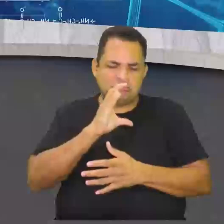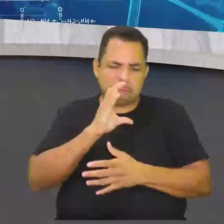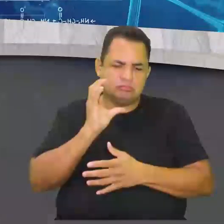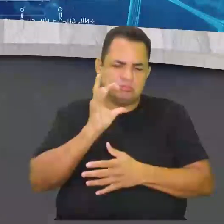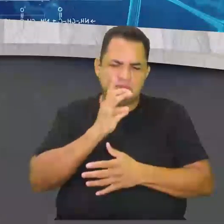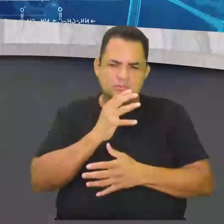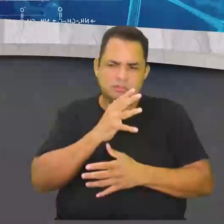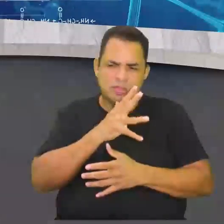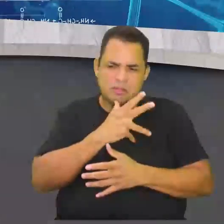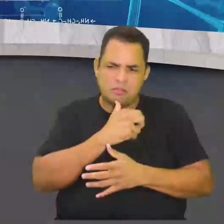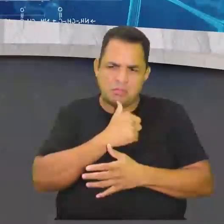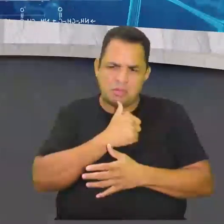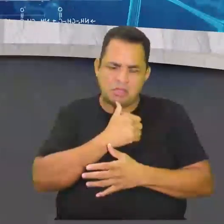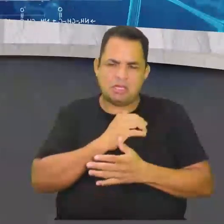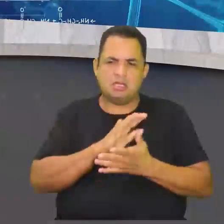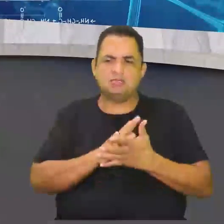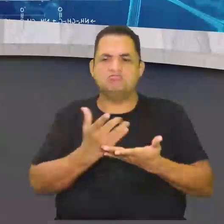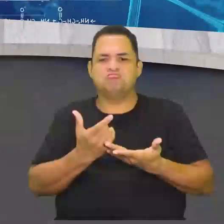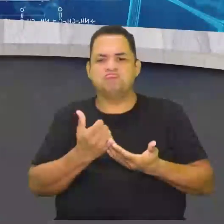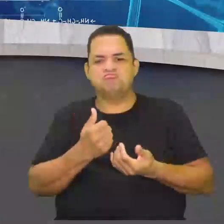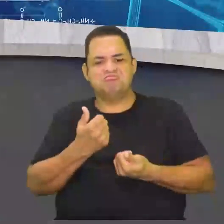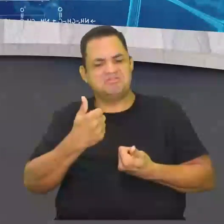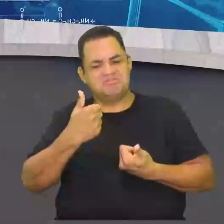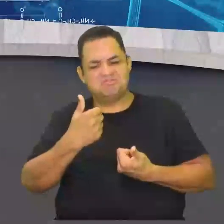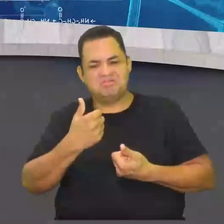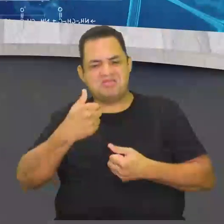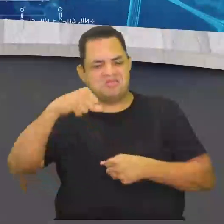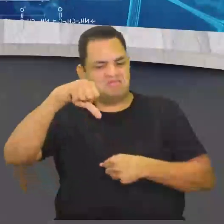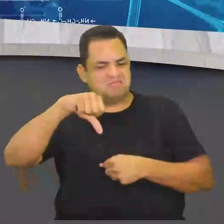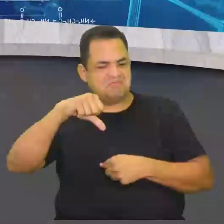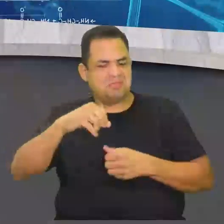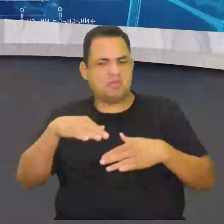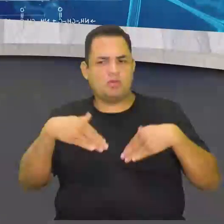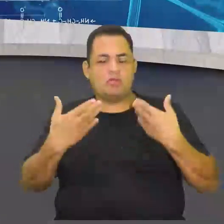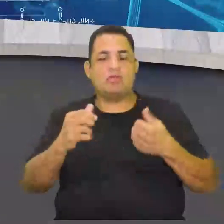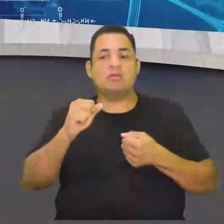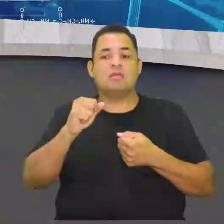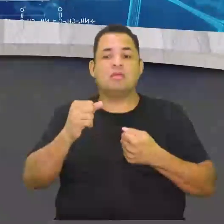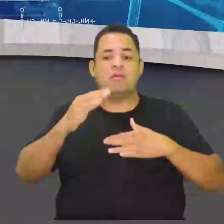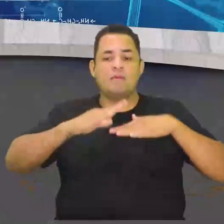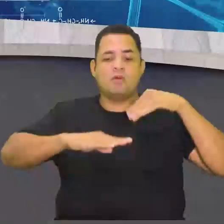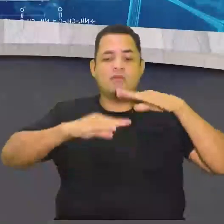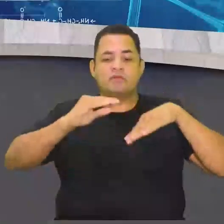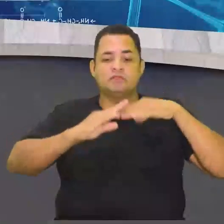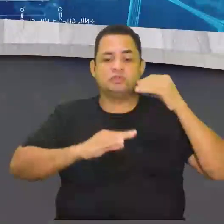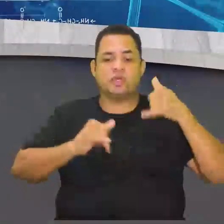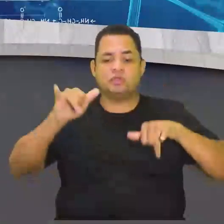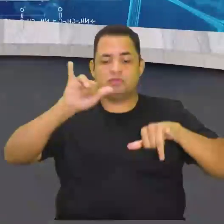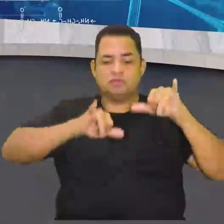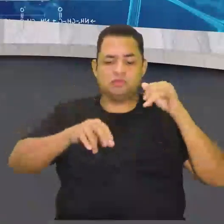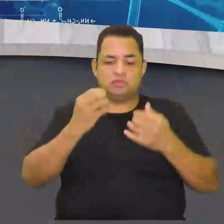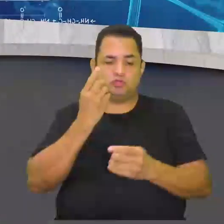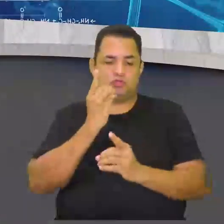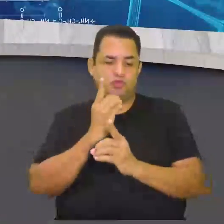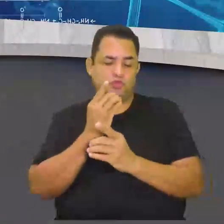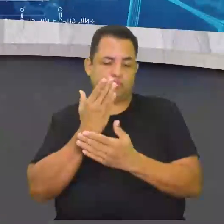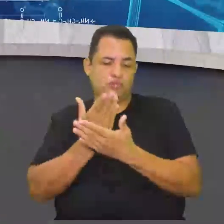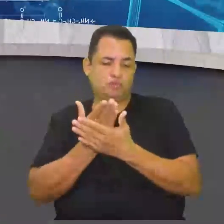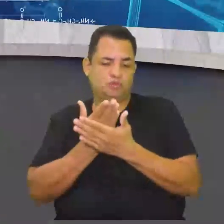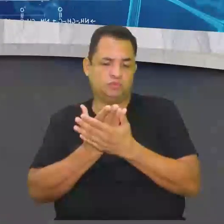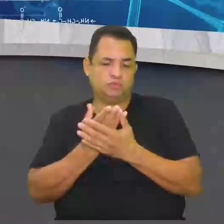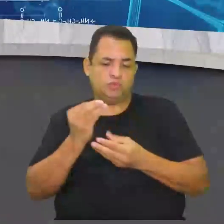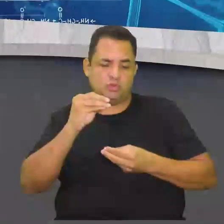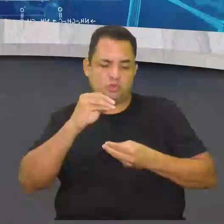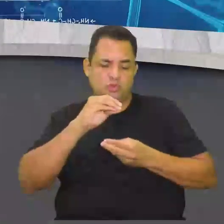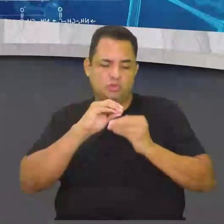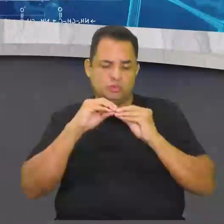pouco eficazes quando elas ocorrem naturalmente. O que o químico faz? Ele estuda substâncias, ele